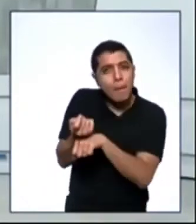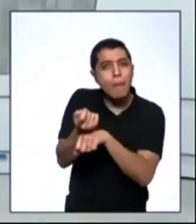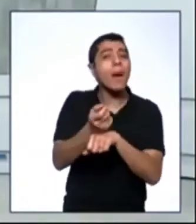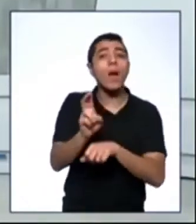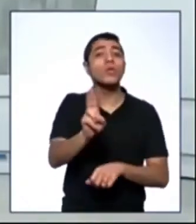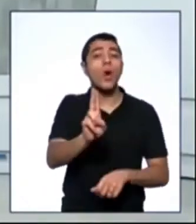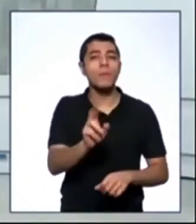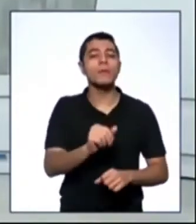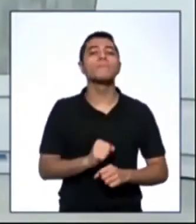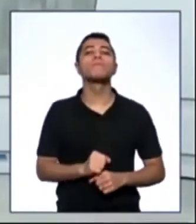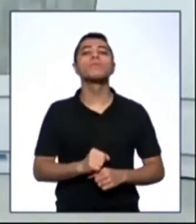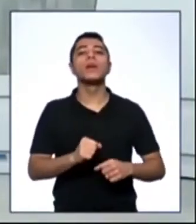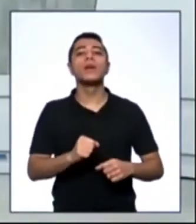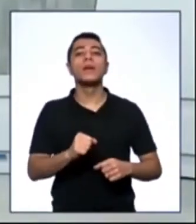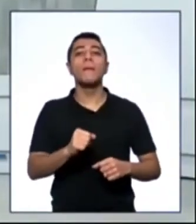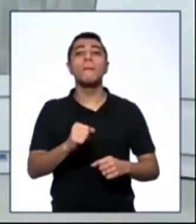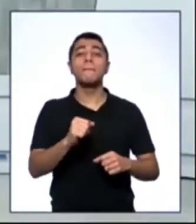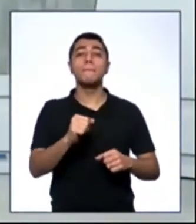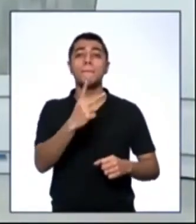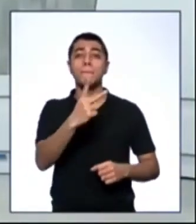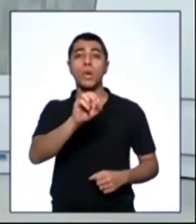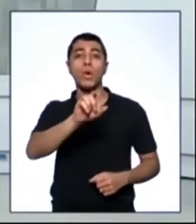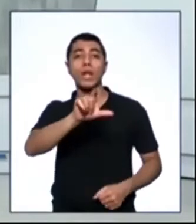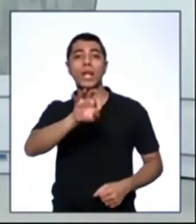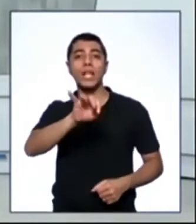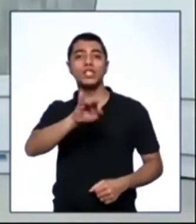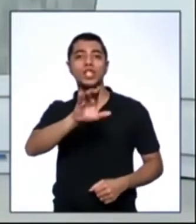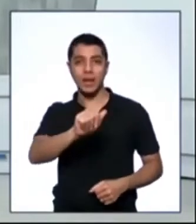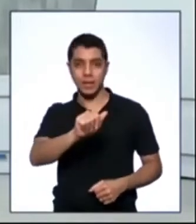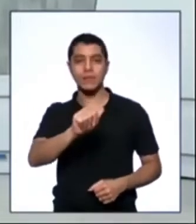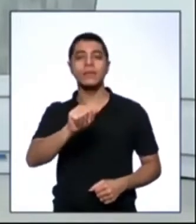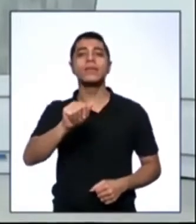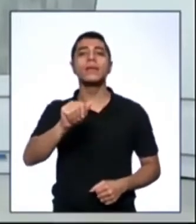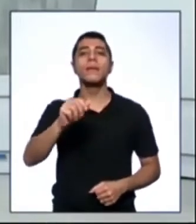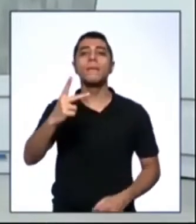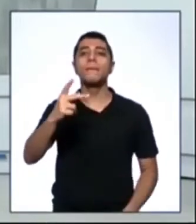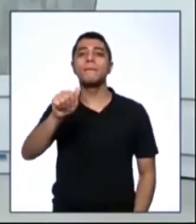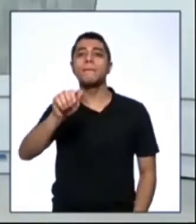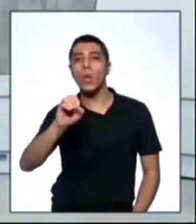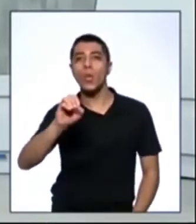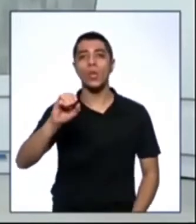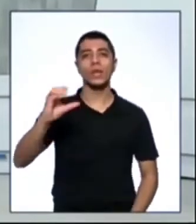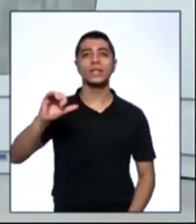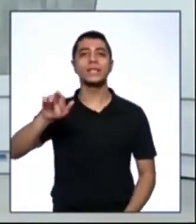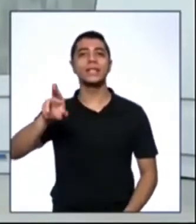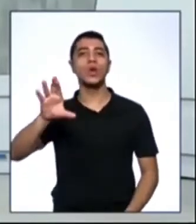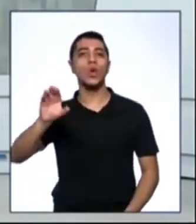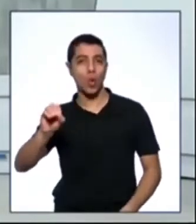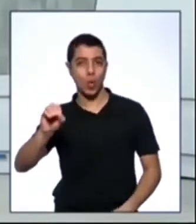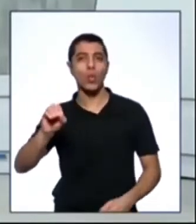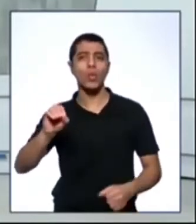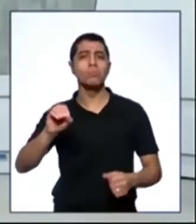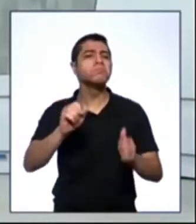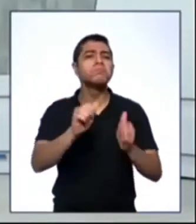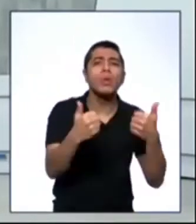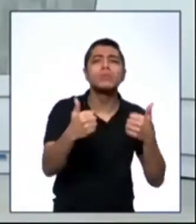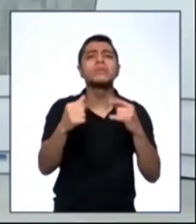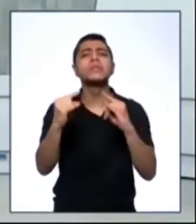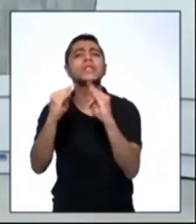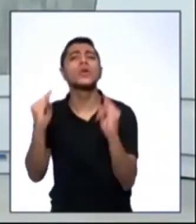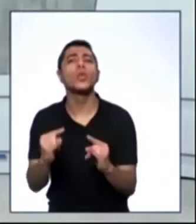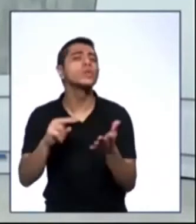circo é um projeto de alienação da plebe. O que é alienação? Anota!